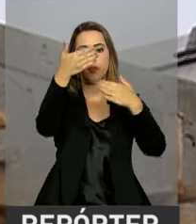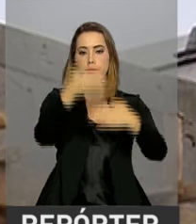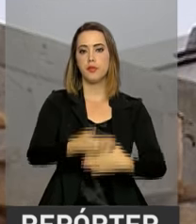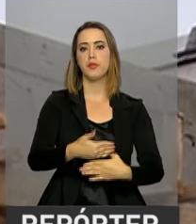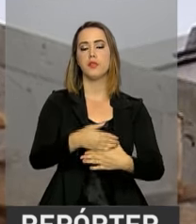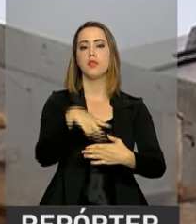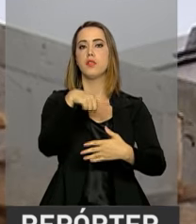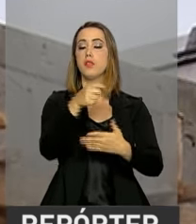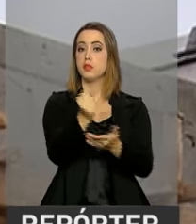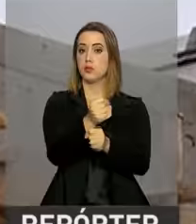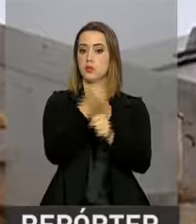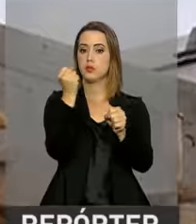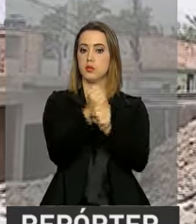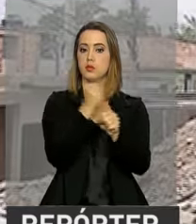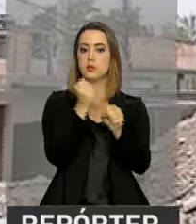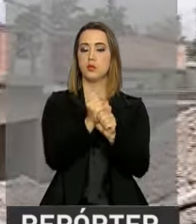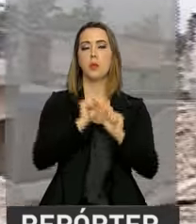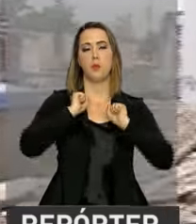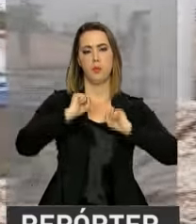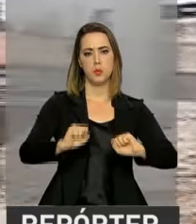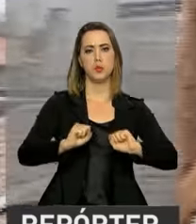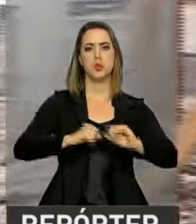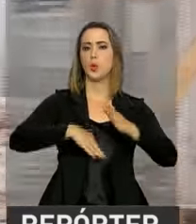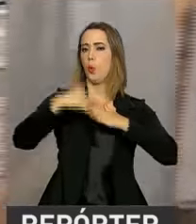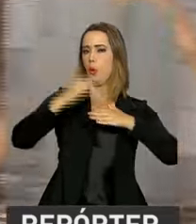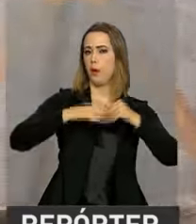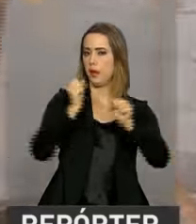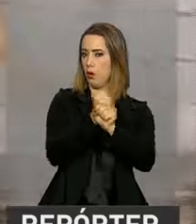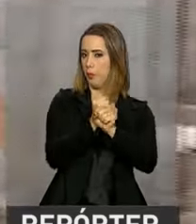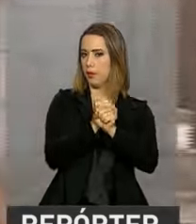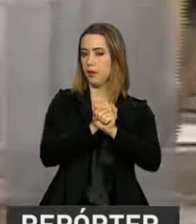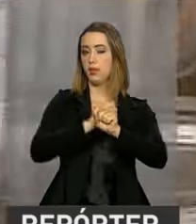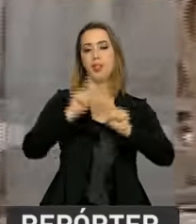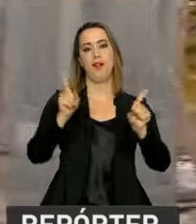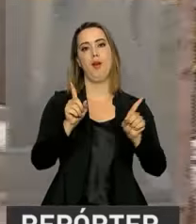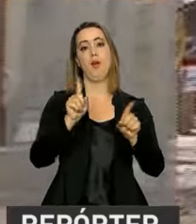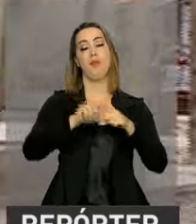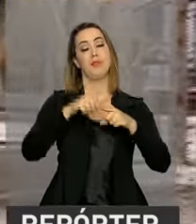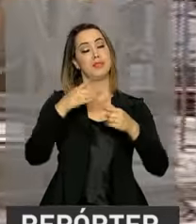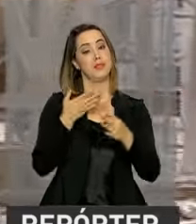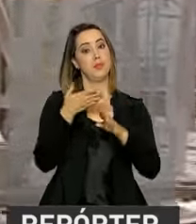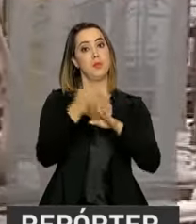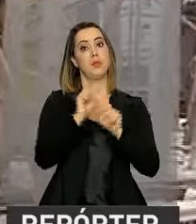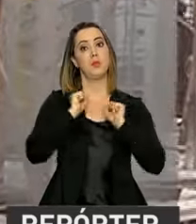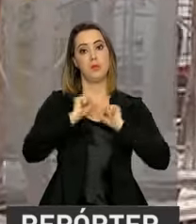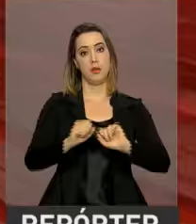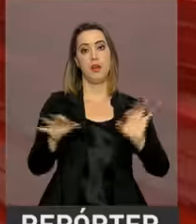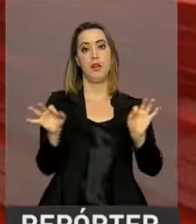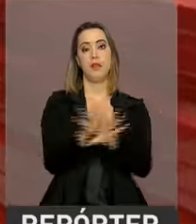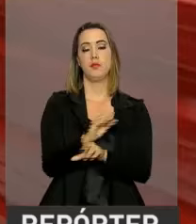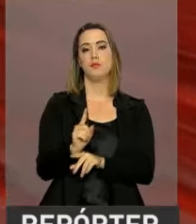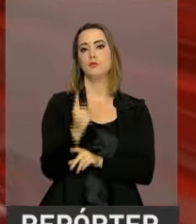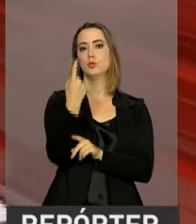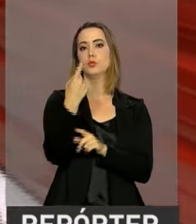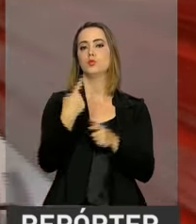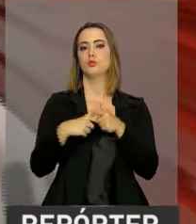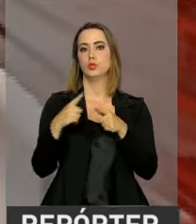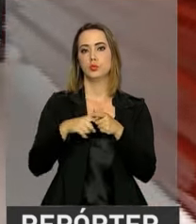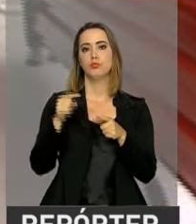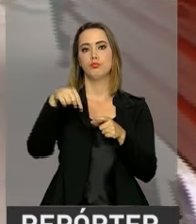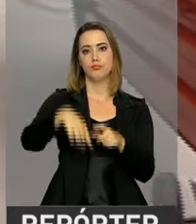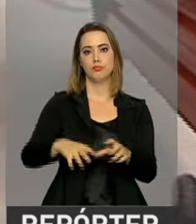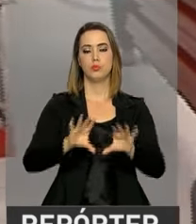construção. Podia ser uma obra qualquer, mas quando ficar pronta, vai ser a solução para um dos problemas